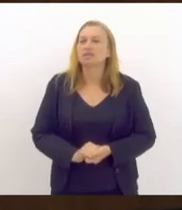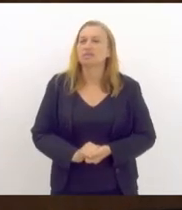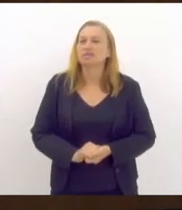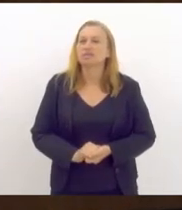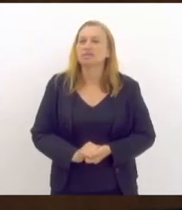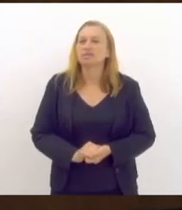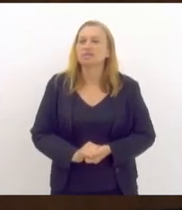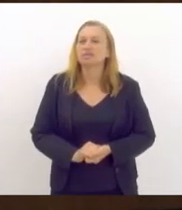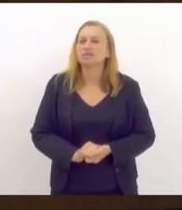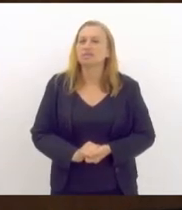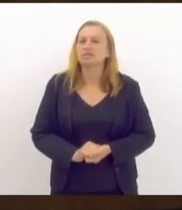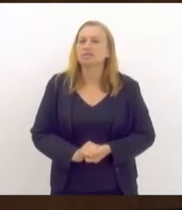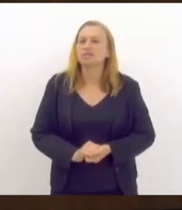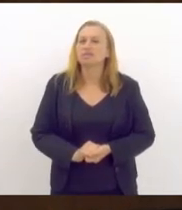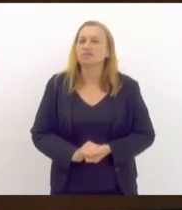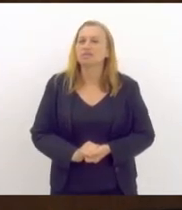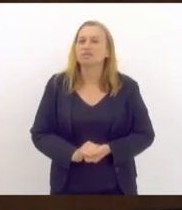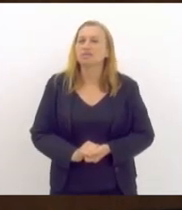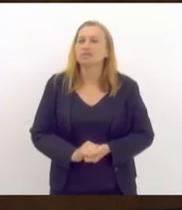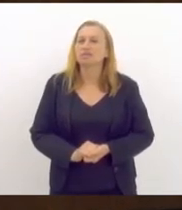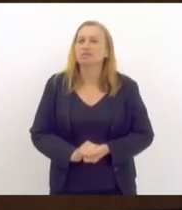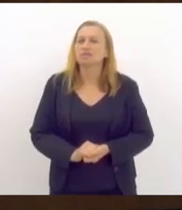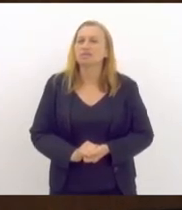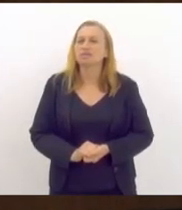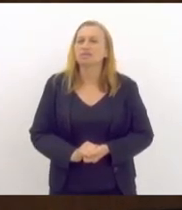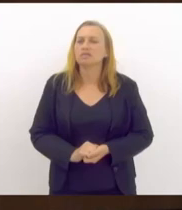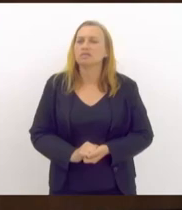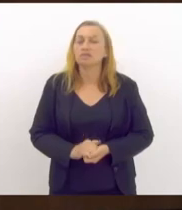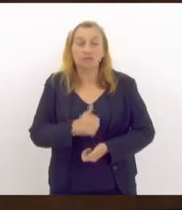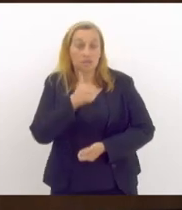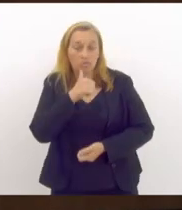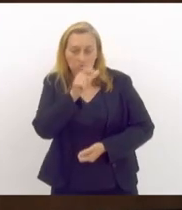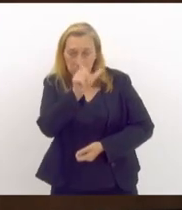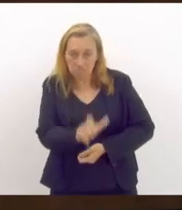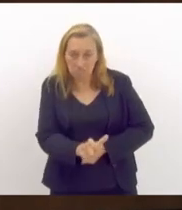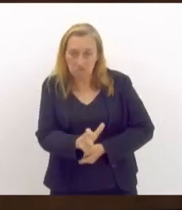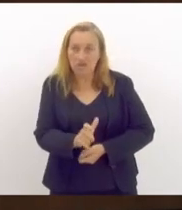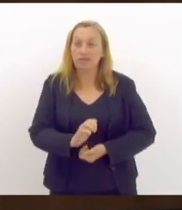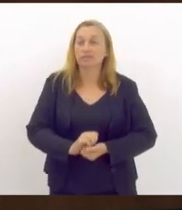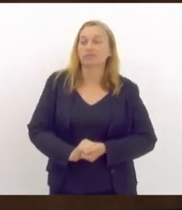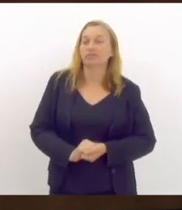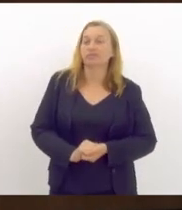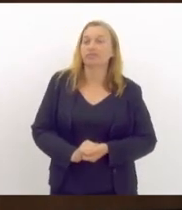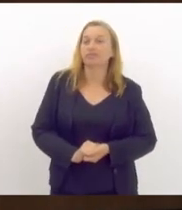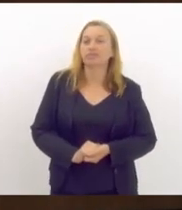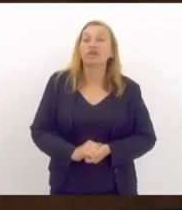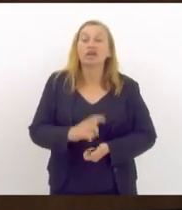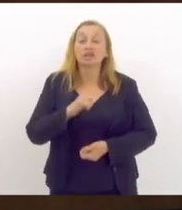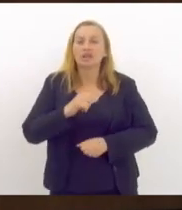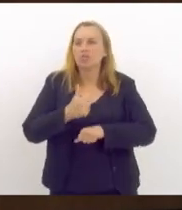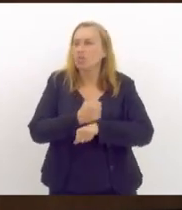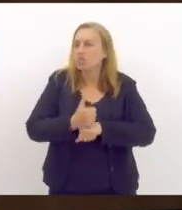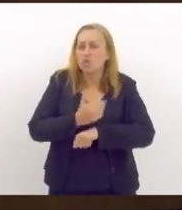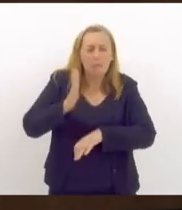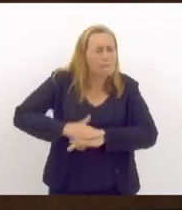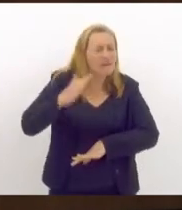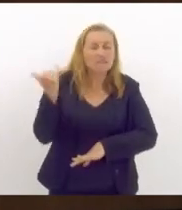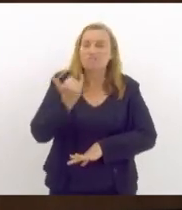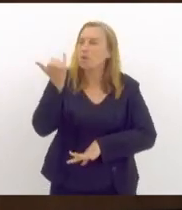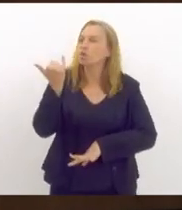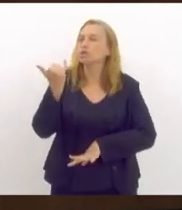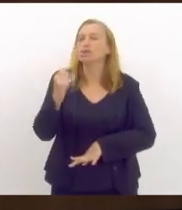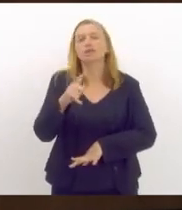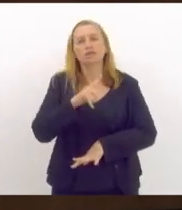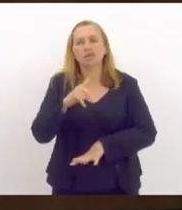além dessa dessa moça ter a profissão mais importante que existe